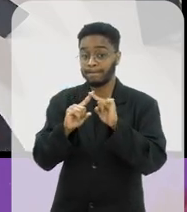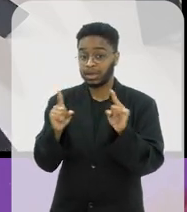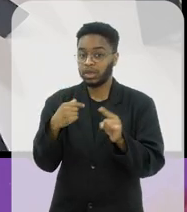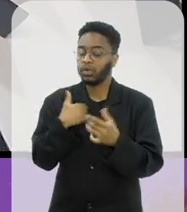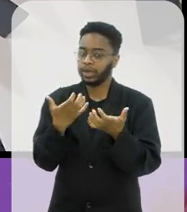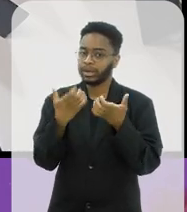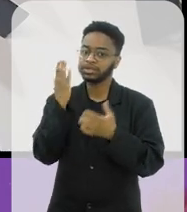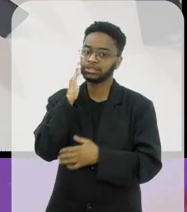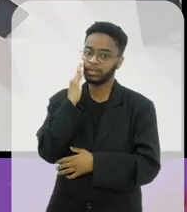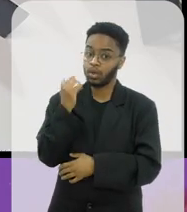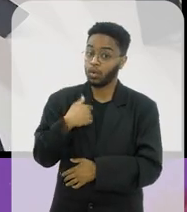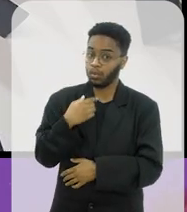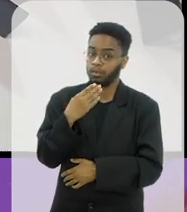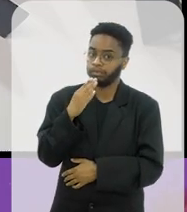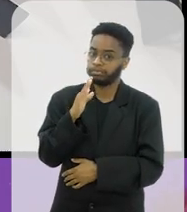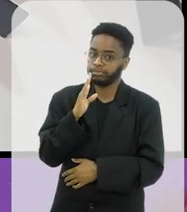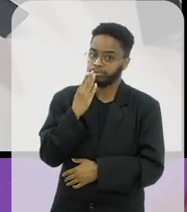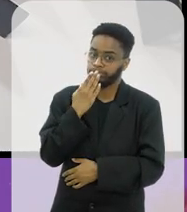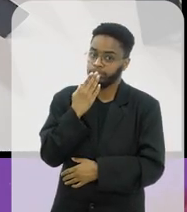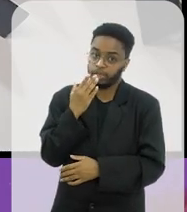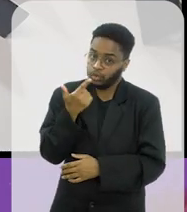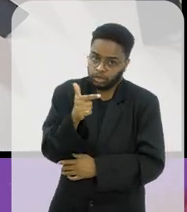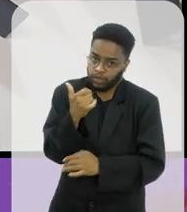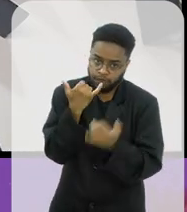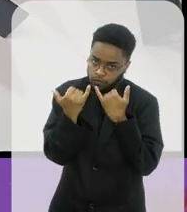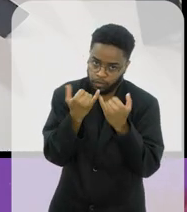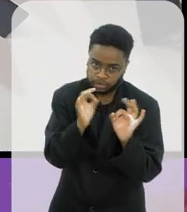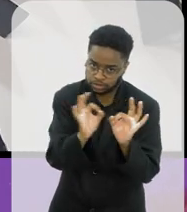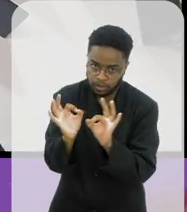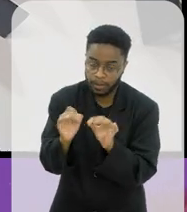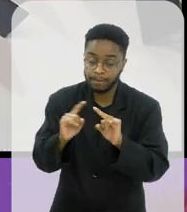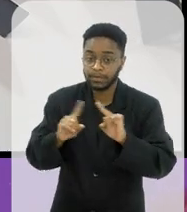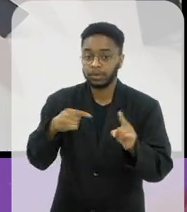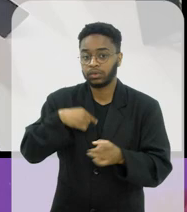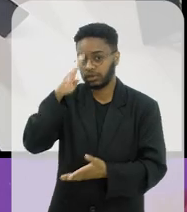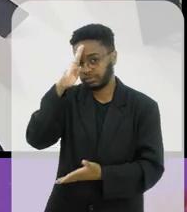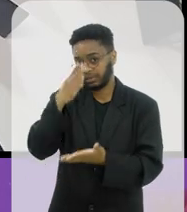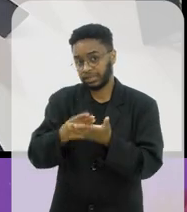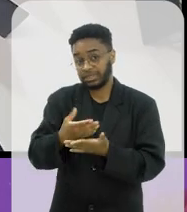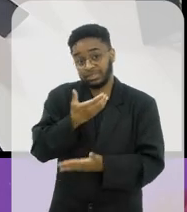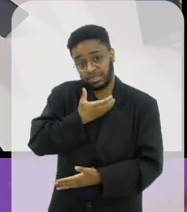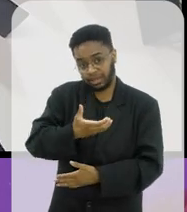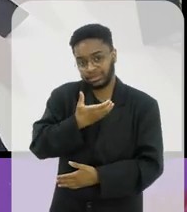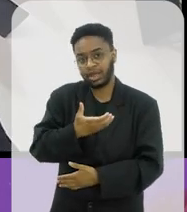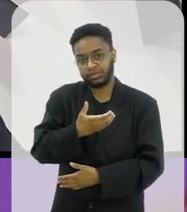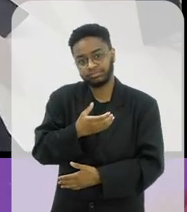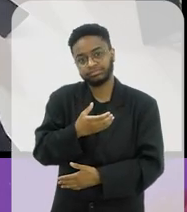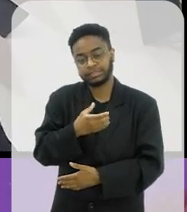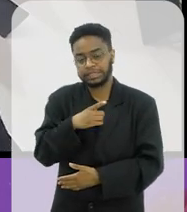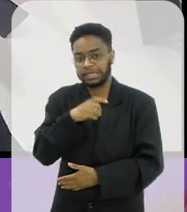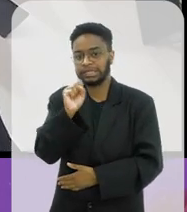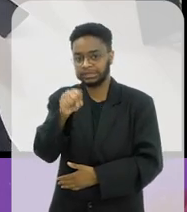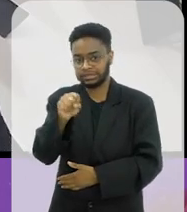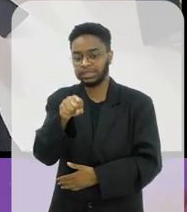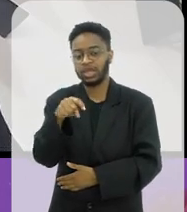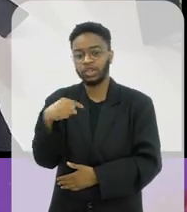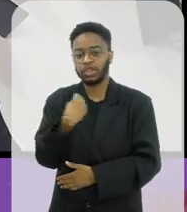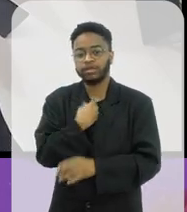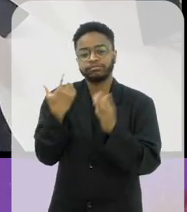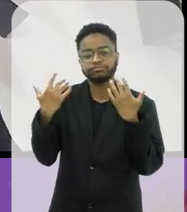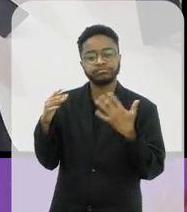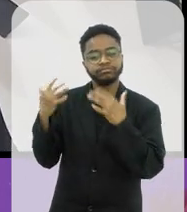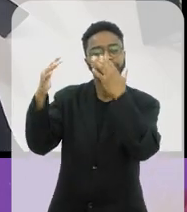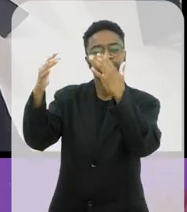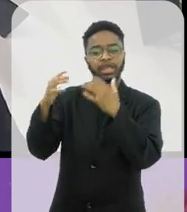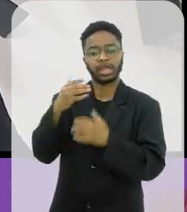saber, juro para você, não tenho essa informação, mas acho que no Natal nós vamos estar